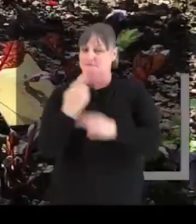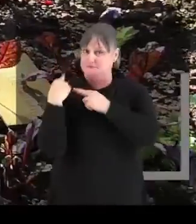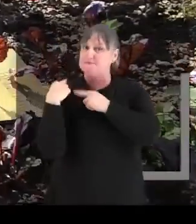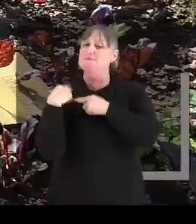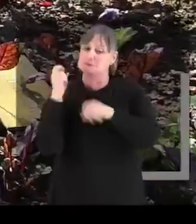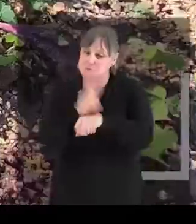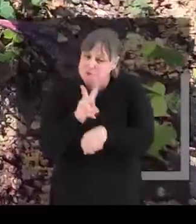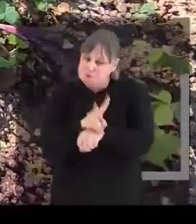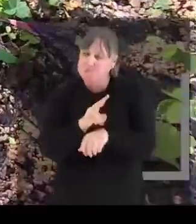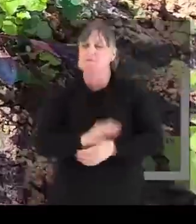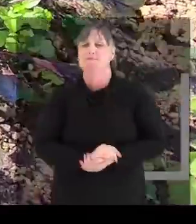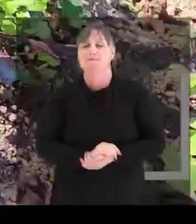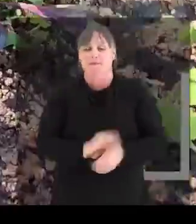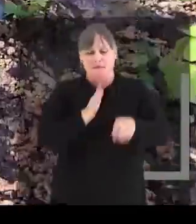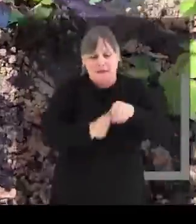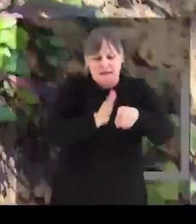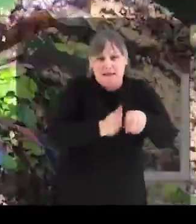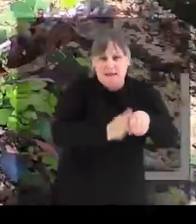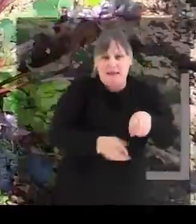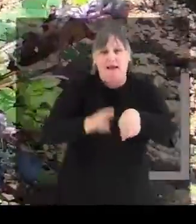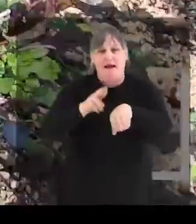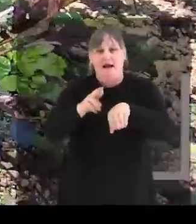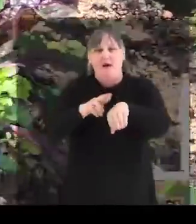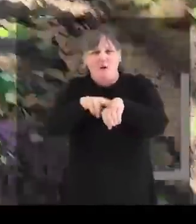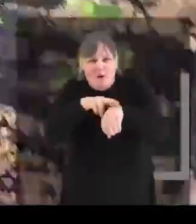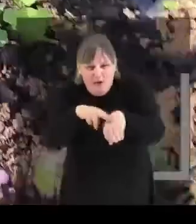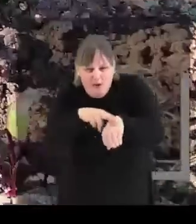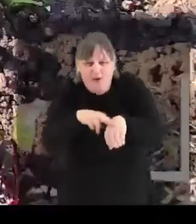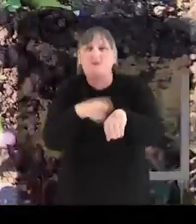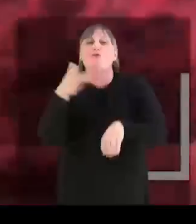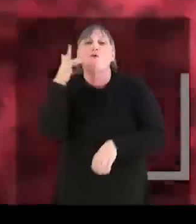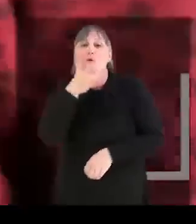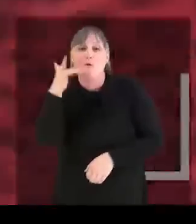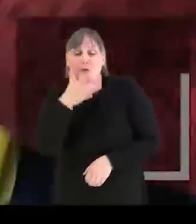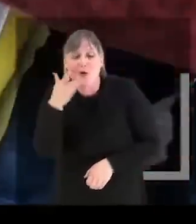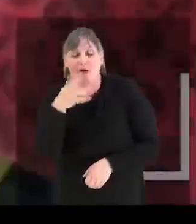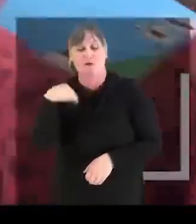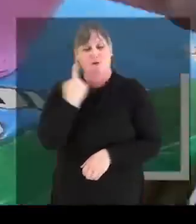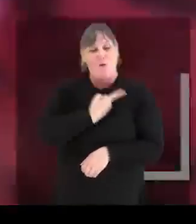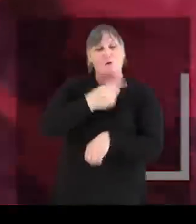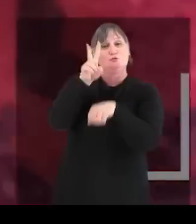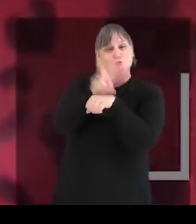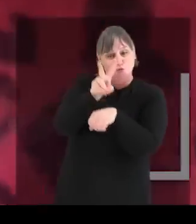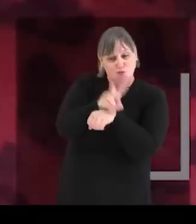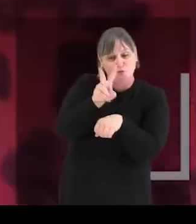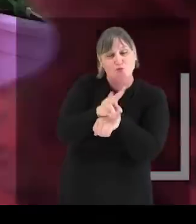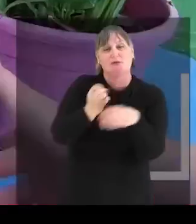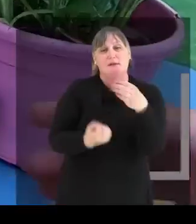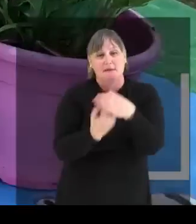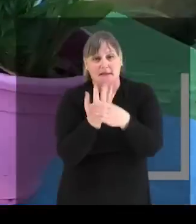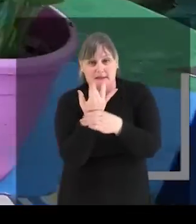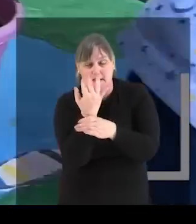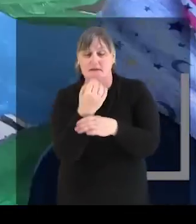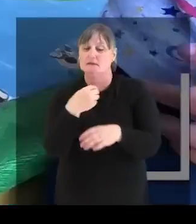Nós vamos crescer mais ainda. Então as beterrabas, elas são muito deliciosas. A gente é muito cuidadoso com as